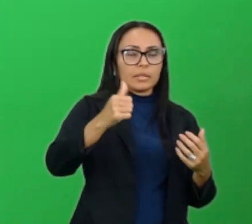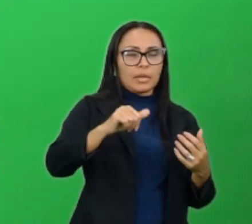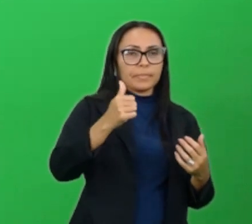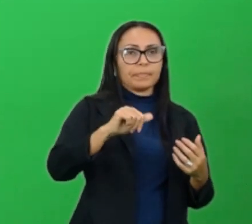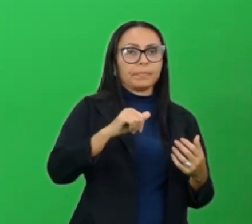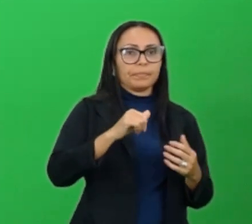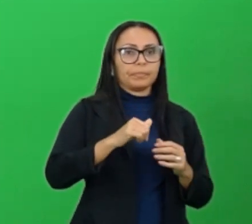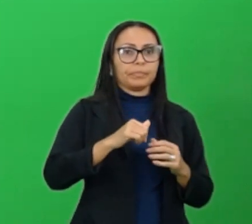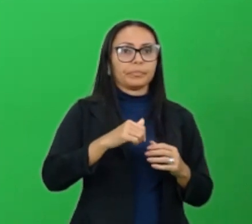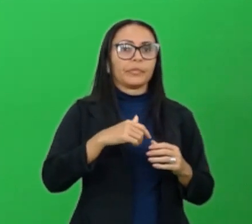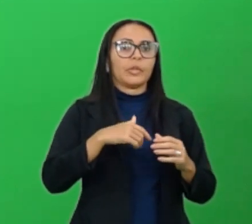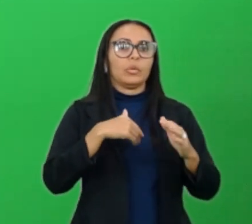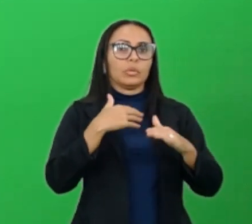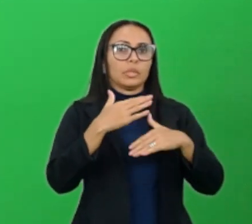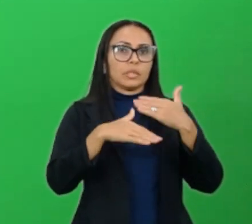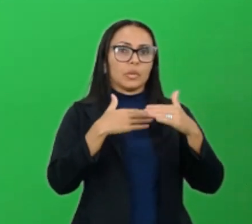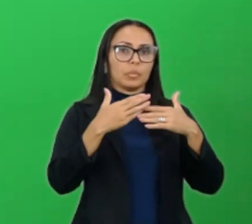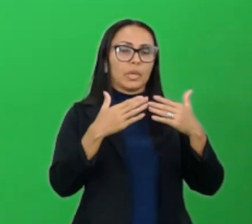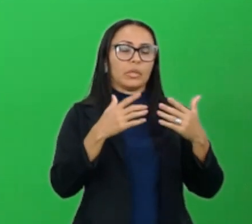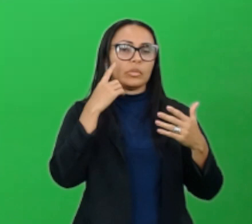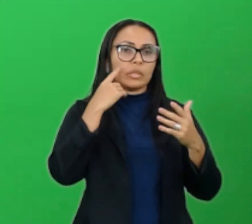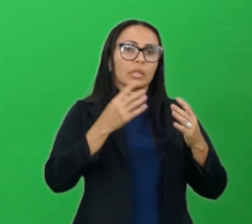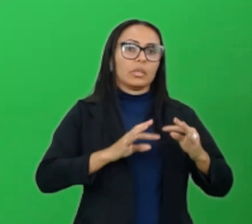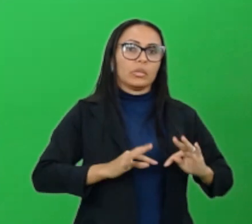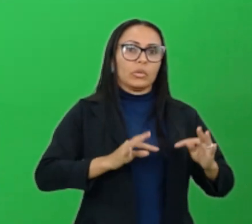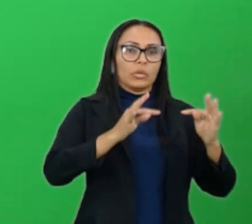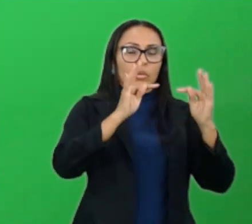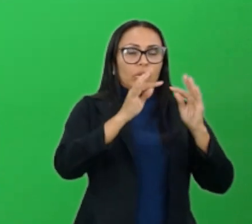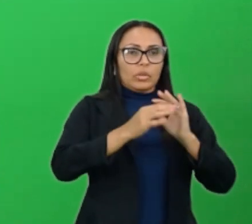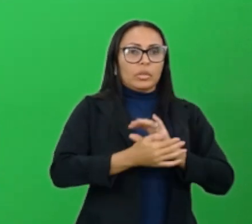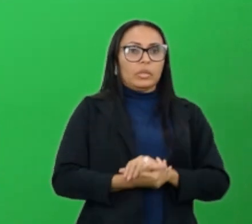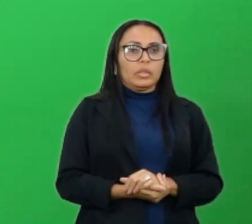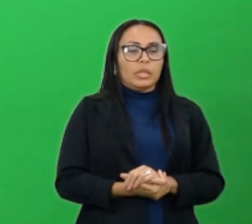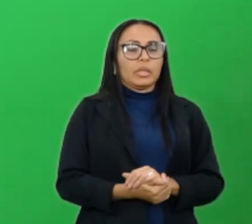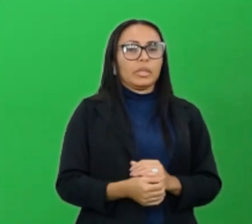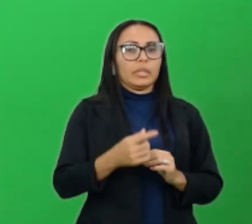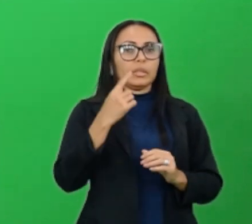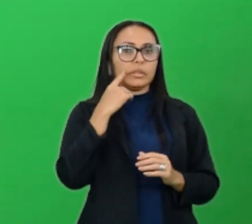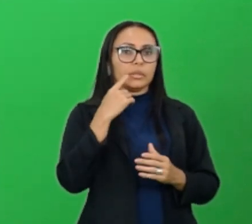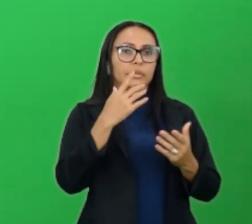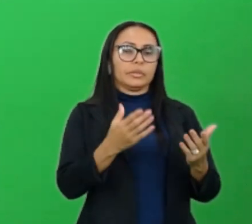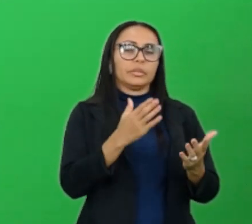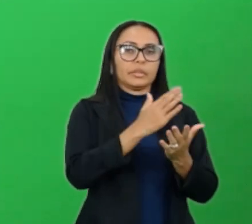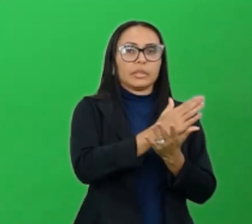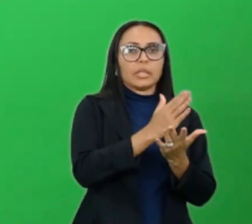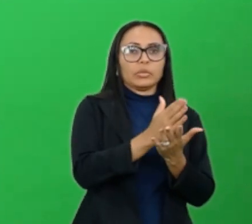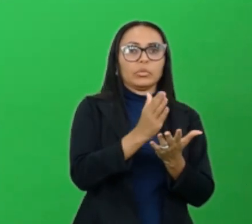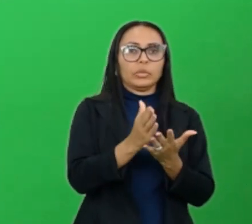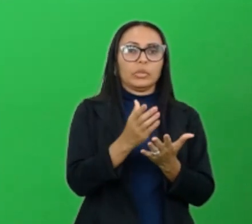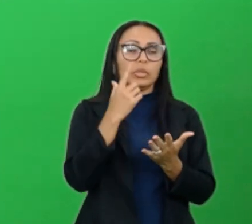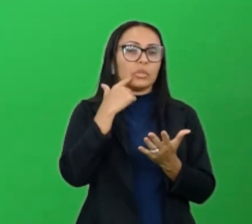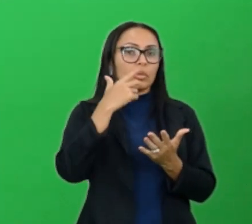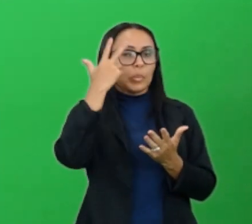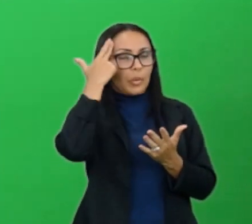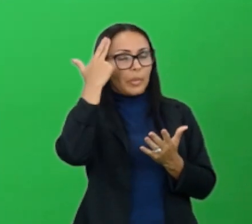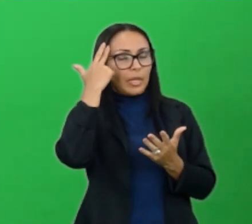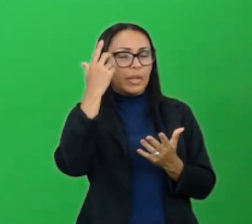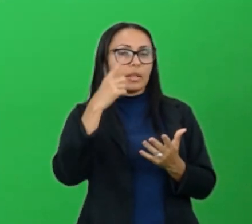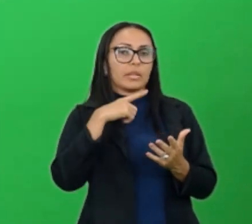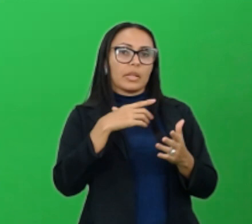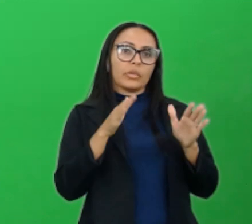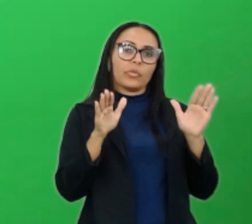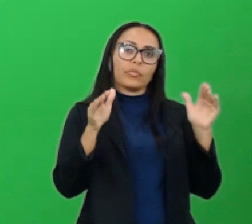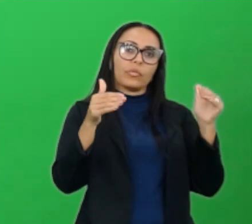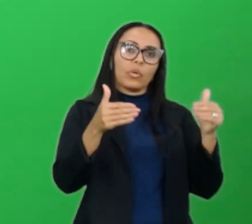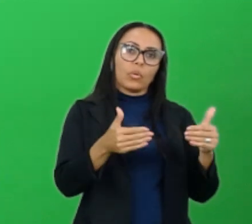da inovação tecnológica, os indicadores adotados pelo MCTI, normalmente eles têm um foco